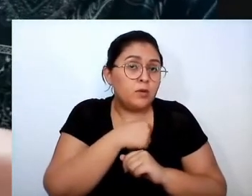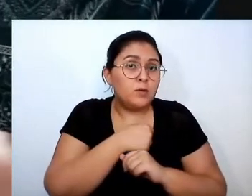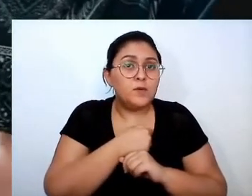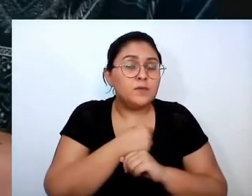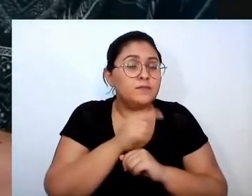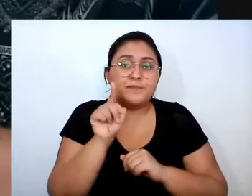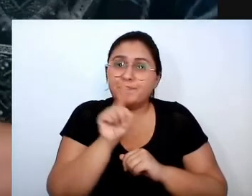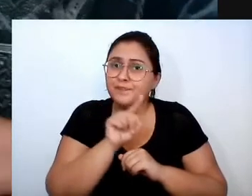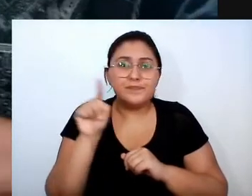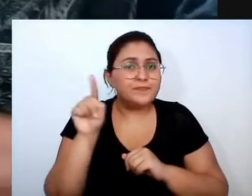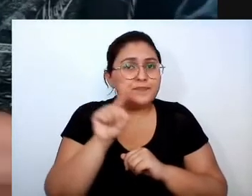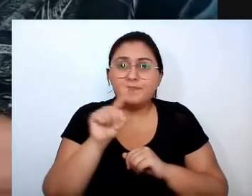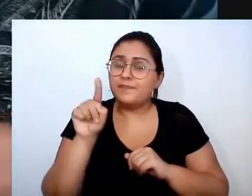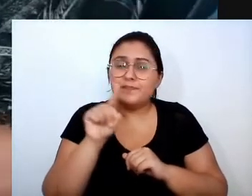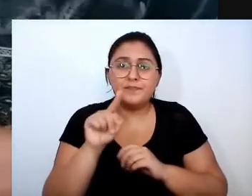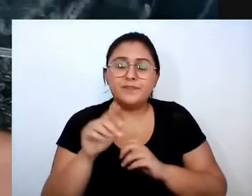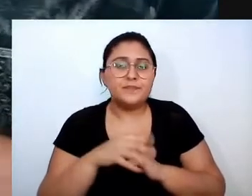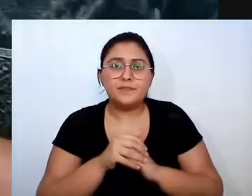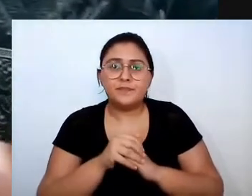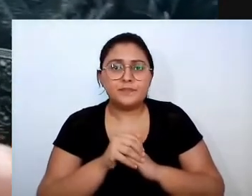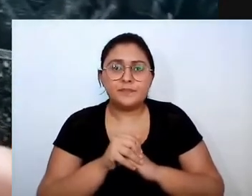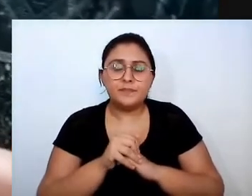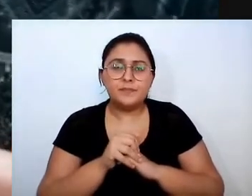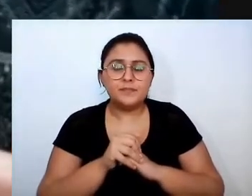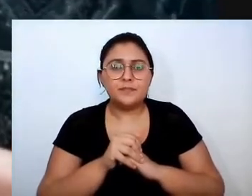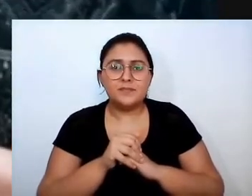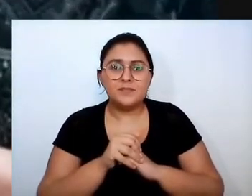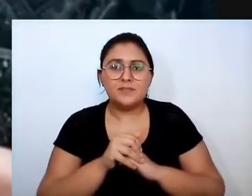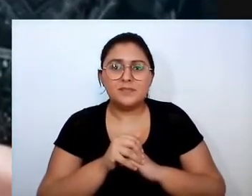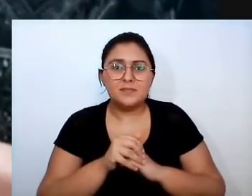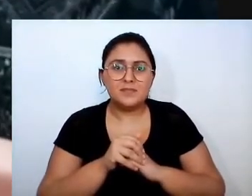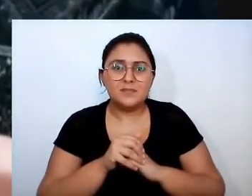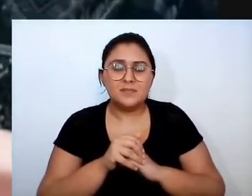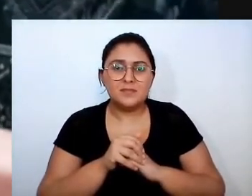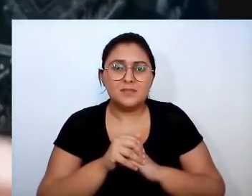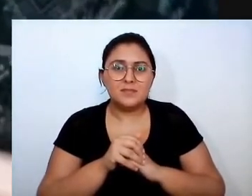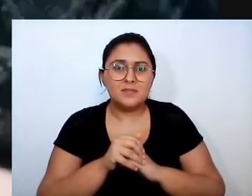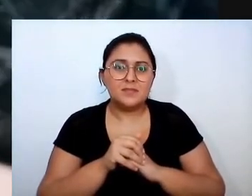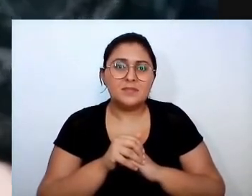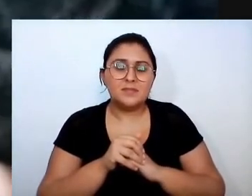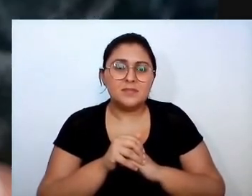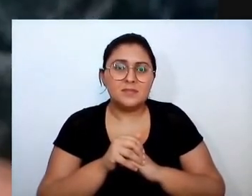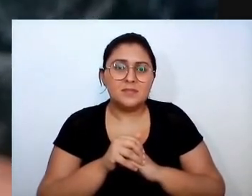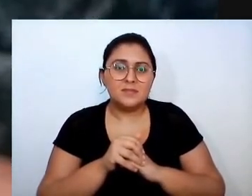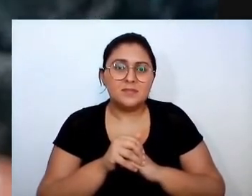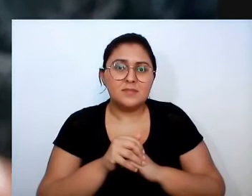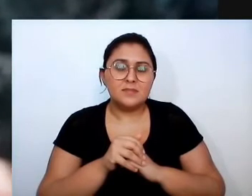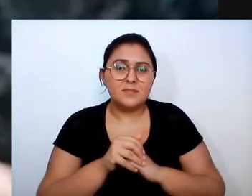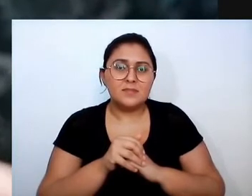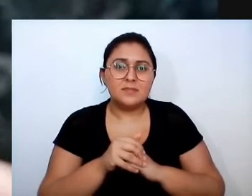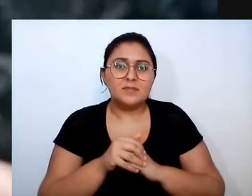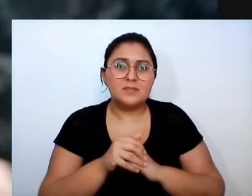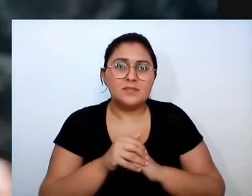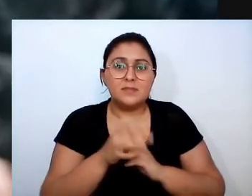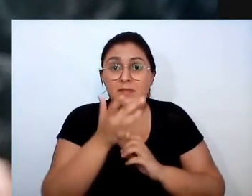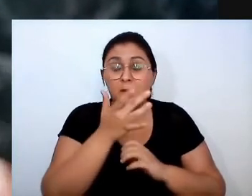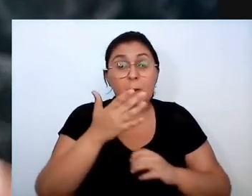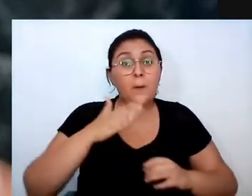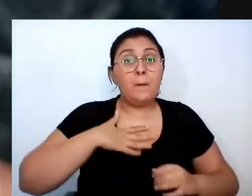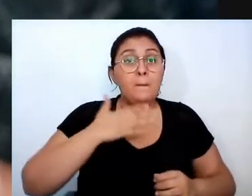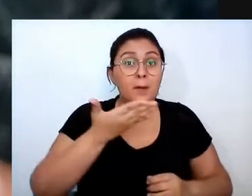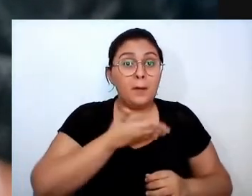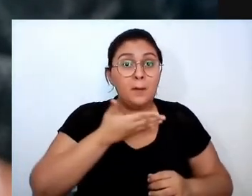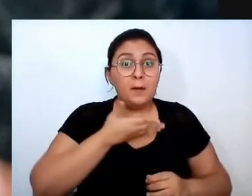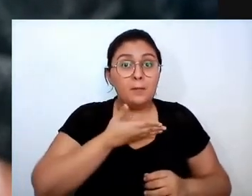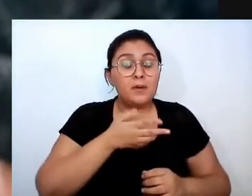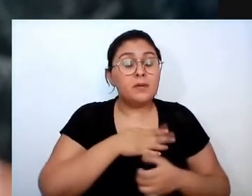sei, facialmente, alguma coisa assim. Eu sei Ó, que a pessoa que estava comigo olhou para ela e percebeu que ela